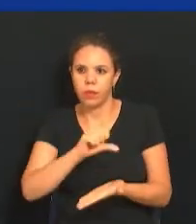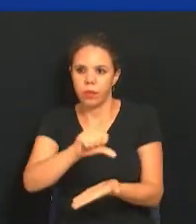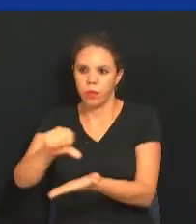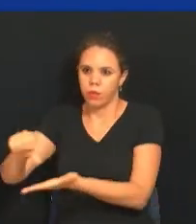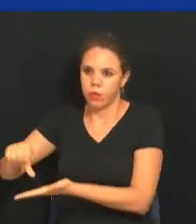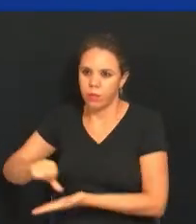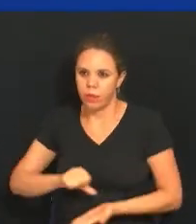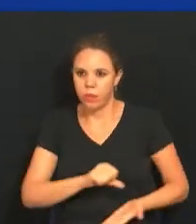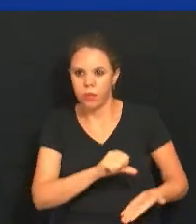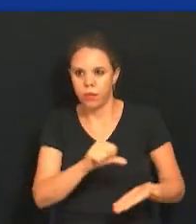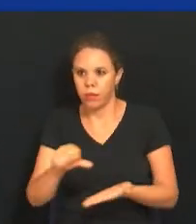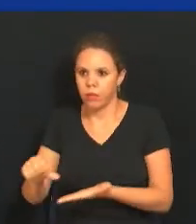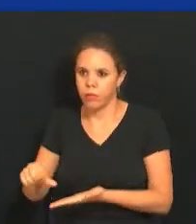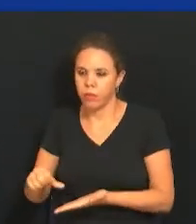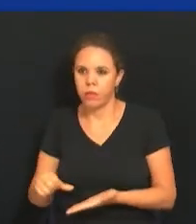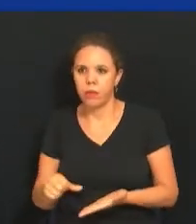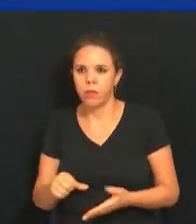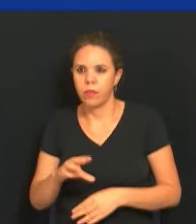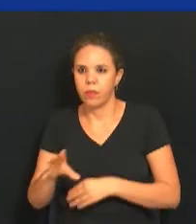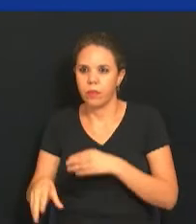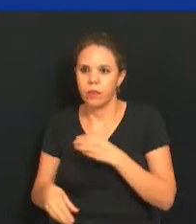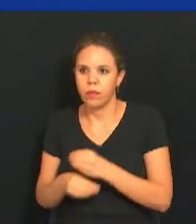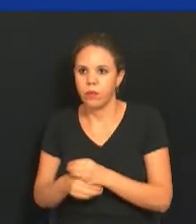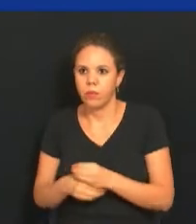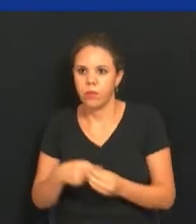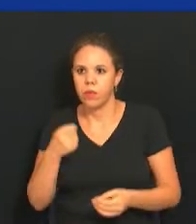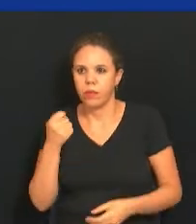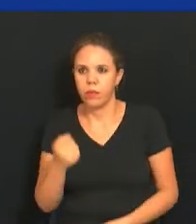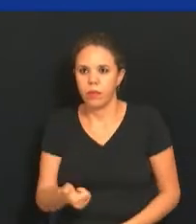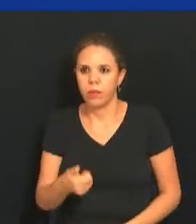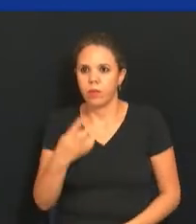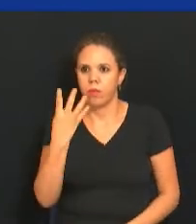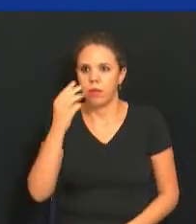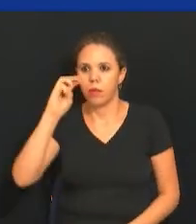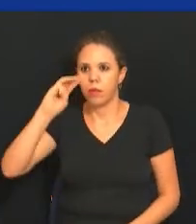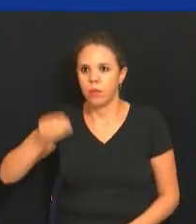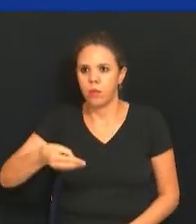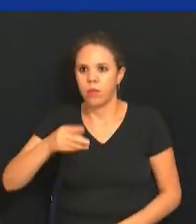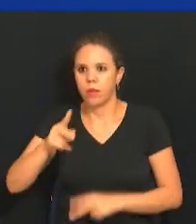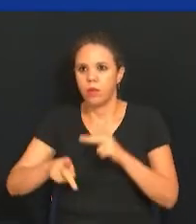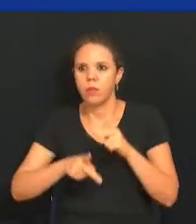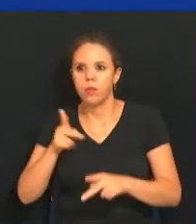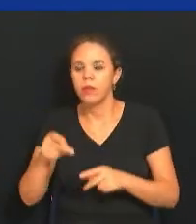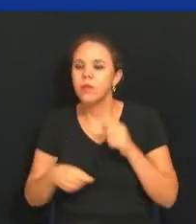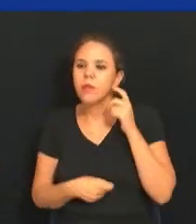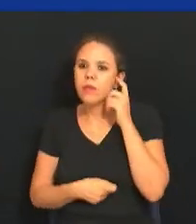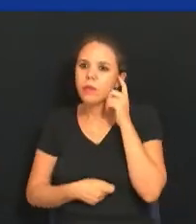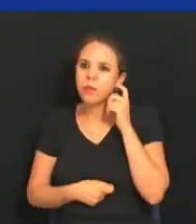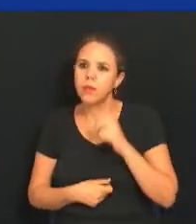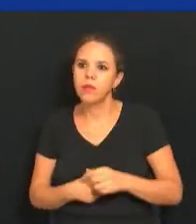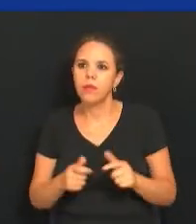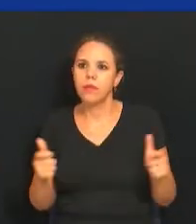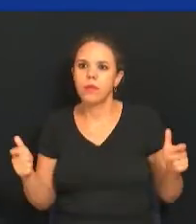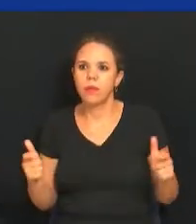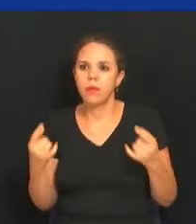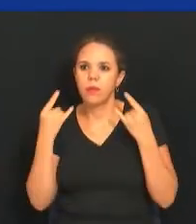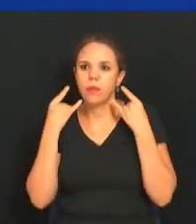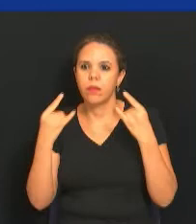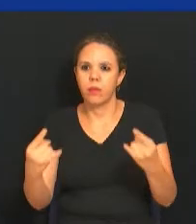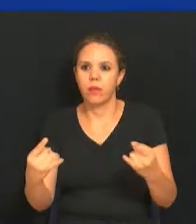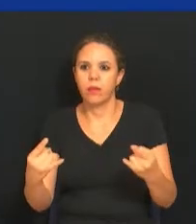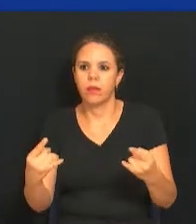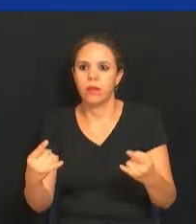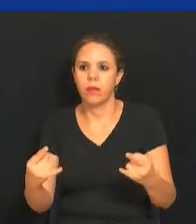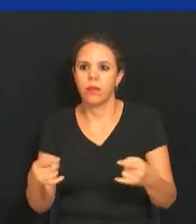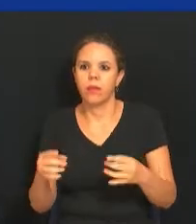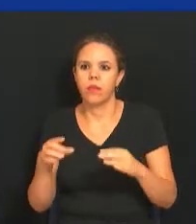metropolitana, que congrega quase 4 milhões de habitantes. Isso é um grande atrativo aos